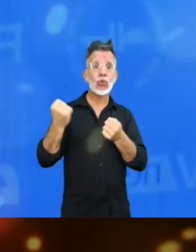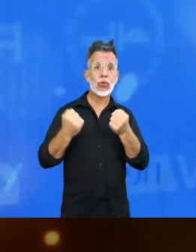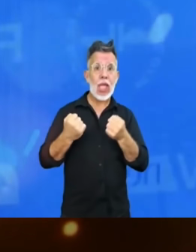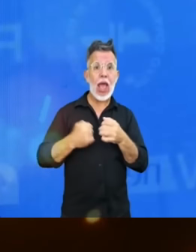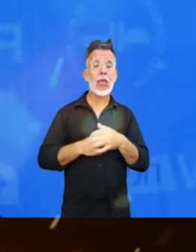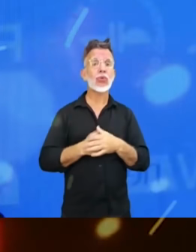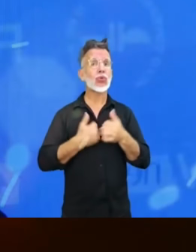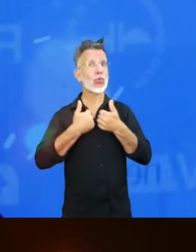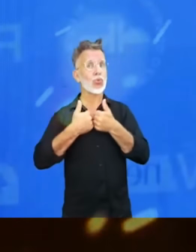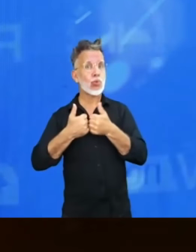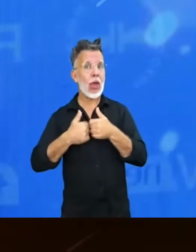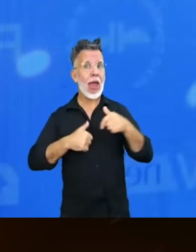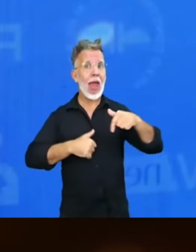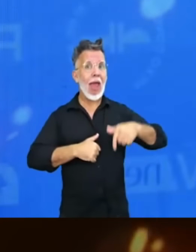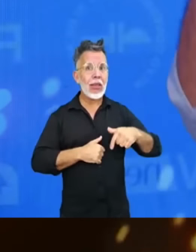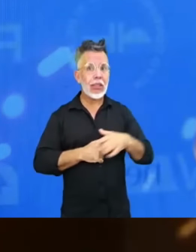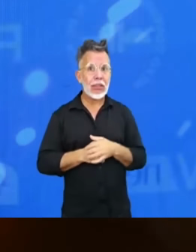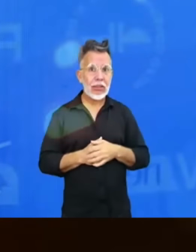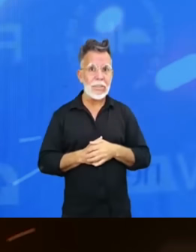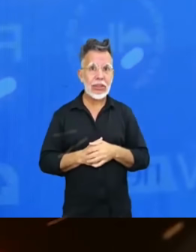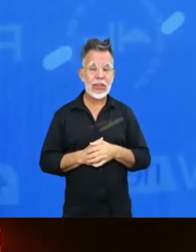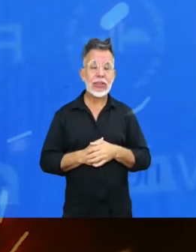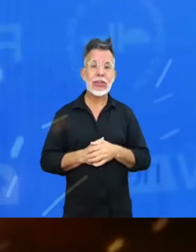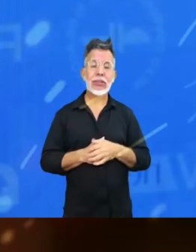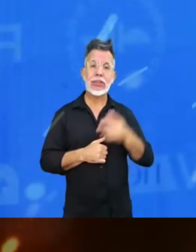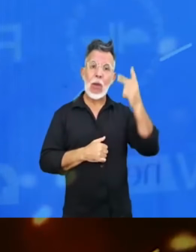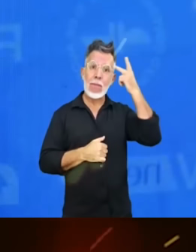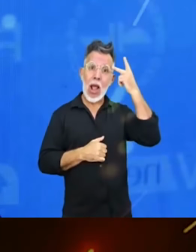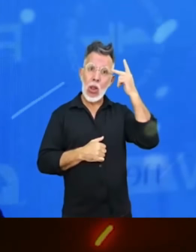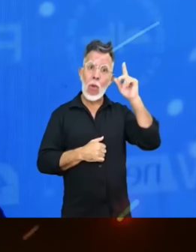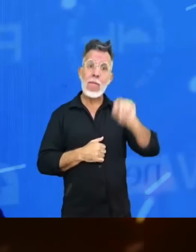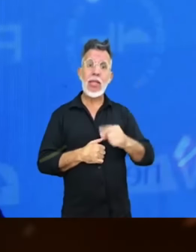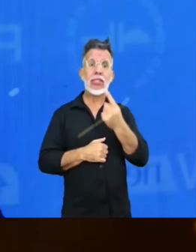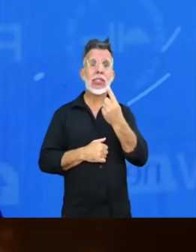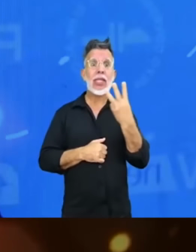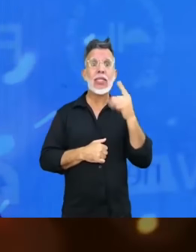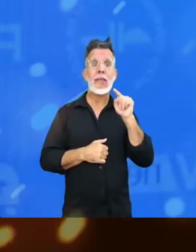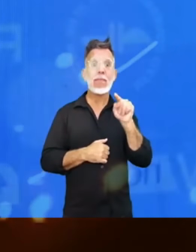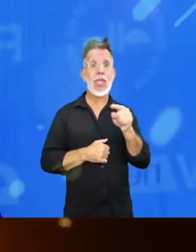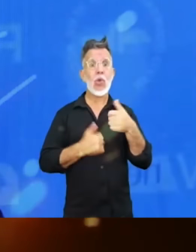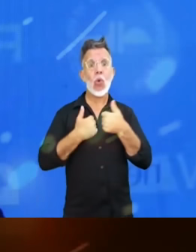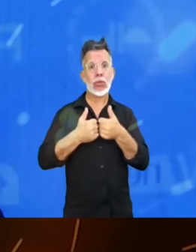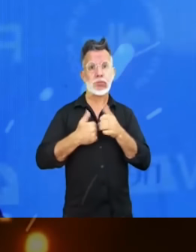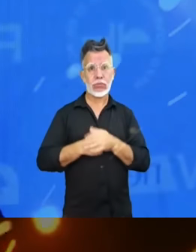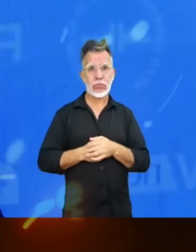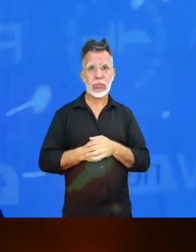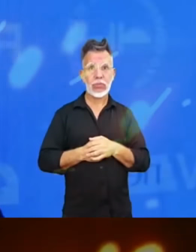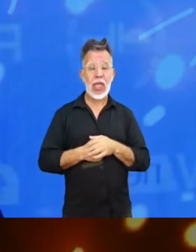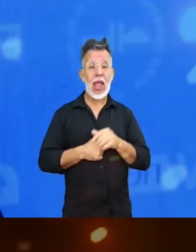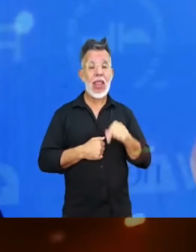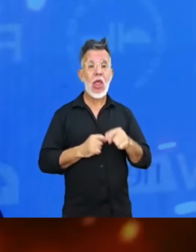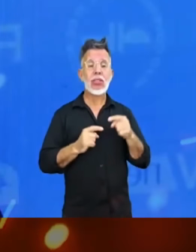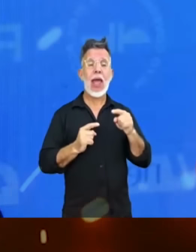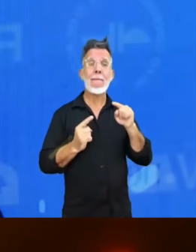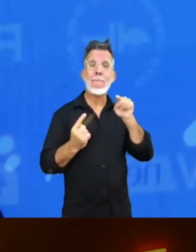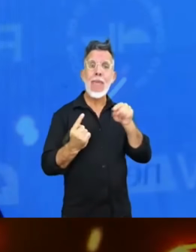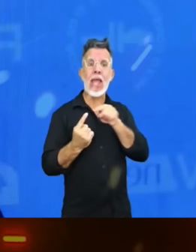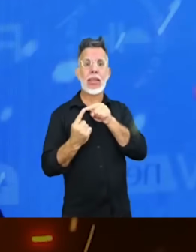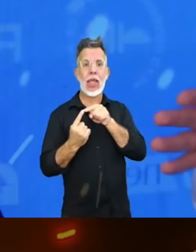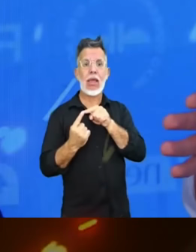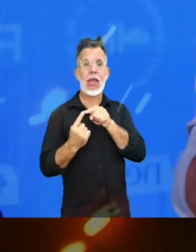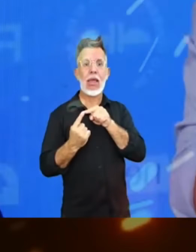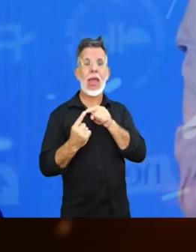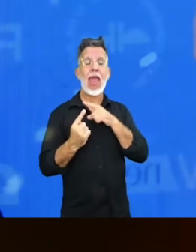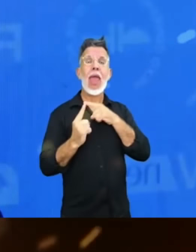ônibus Nossa Meta em 4 anos metade ser elétrico ou híbrido que que é o híbrido o híbrido é também tem lá a bateria elétrica